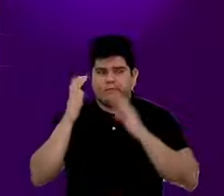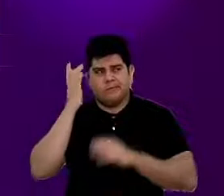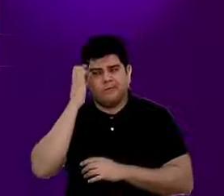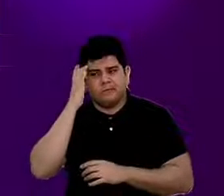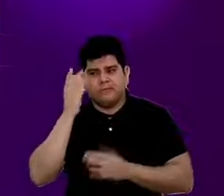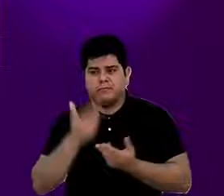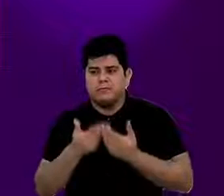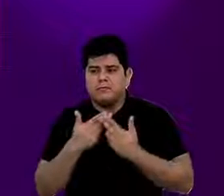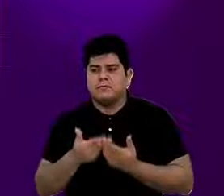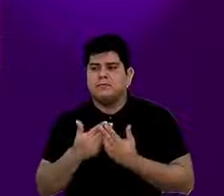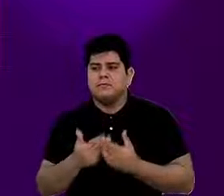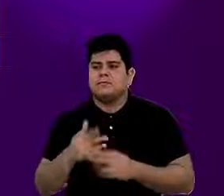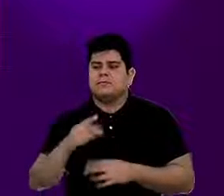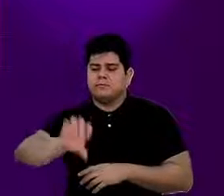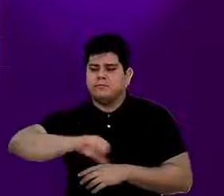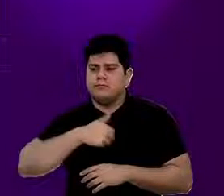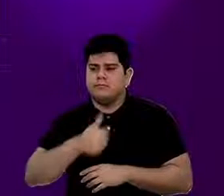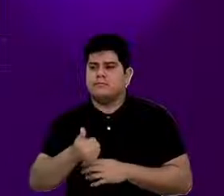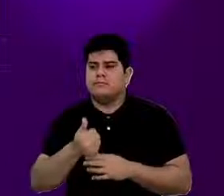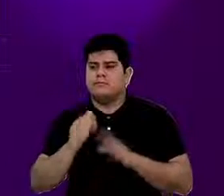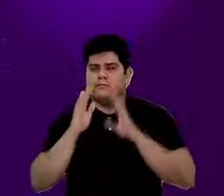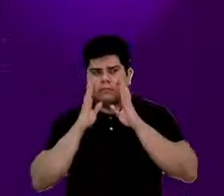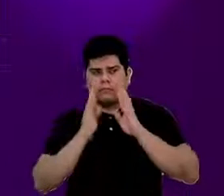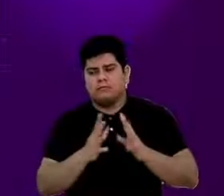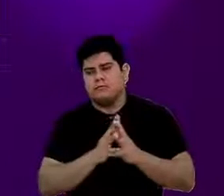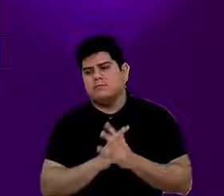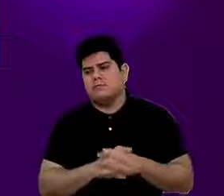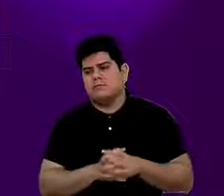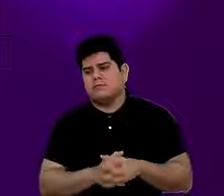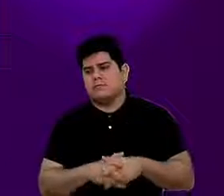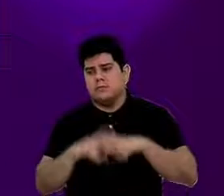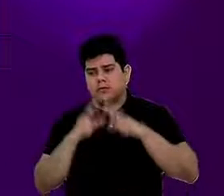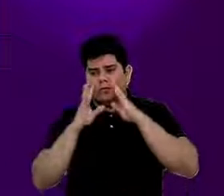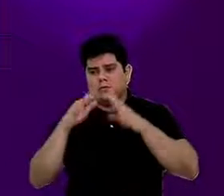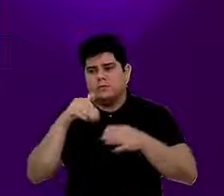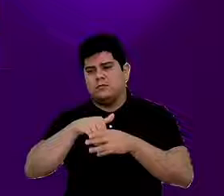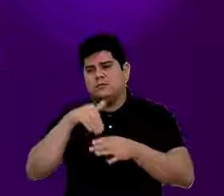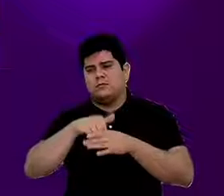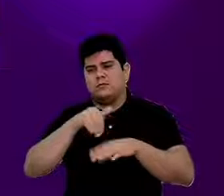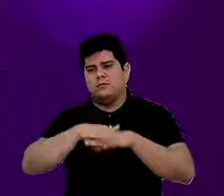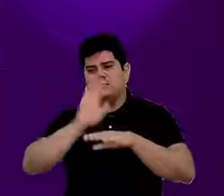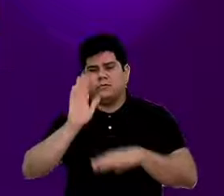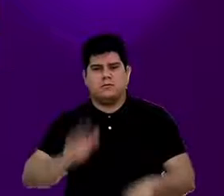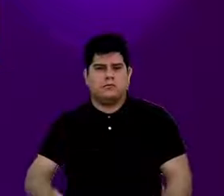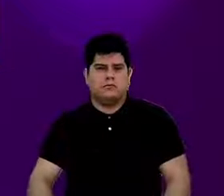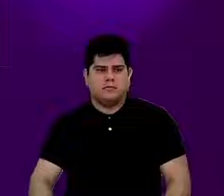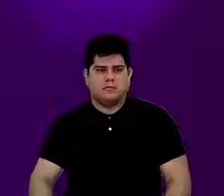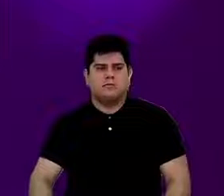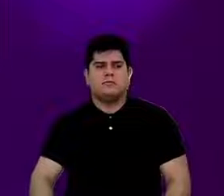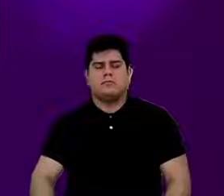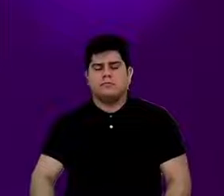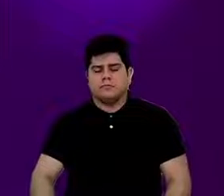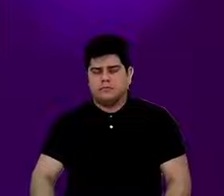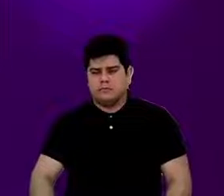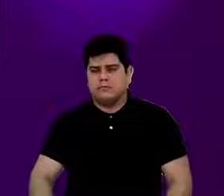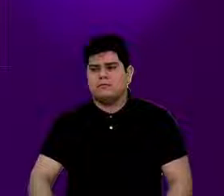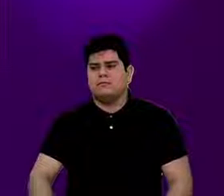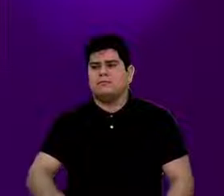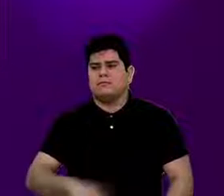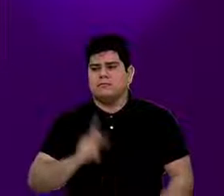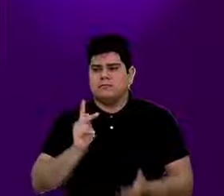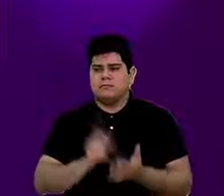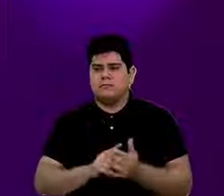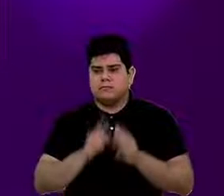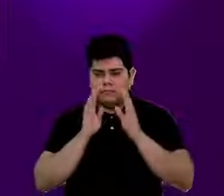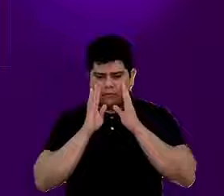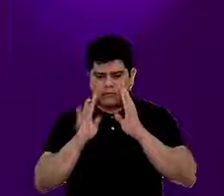paciência, resiliência e escuta. A escuta foi a mais votada. E é realmente a escuta a melhor